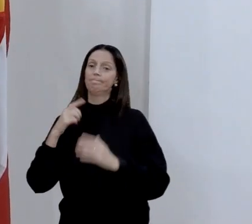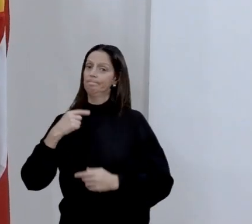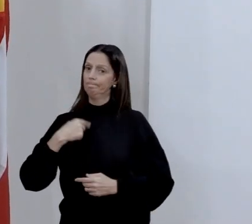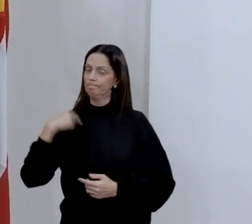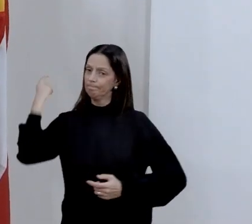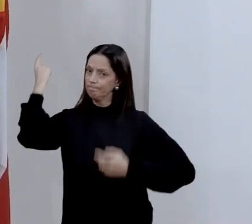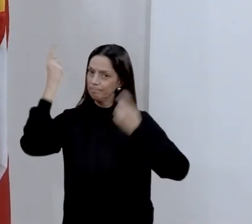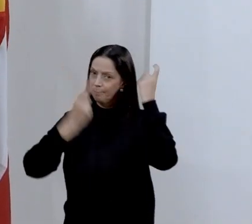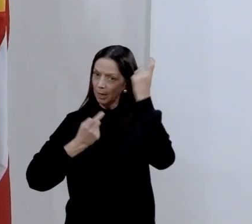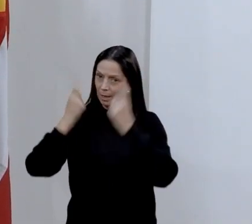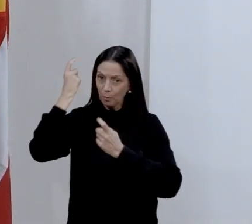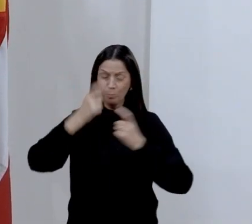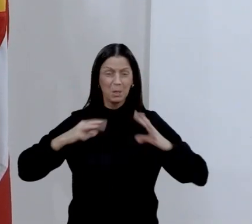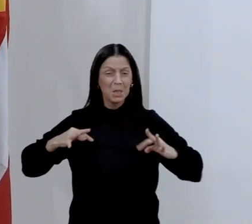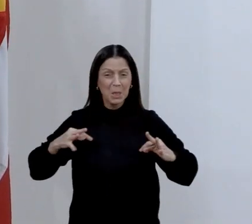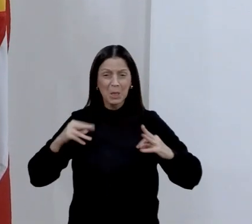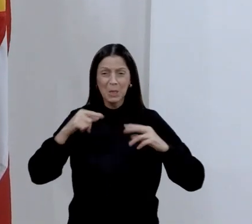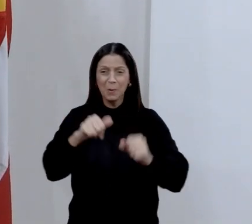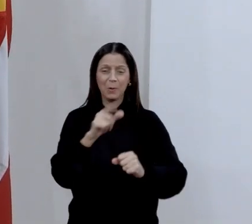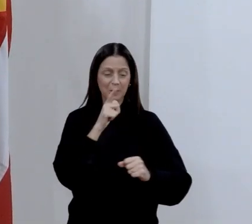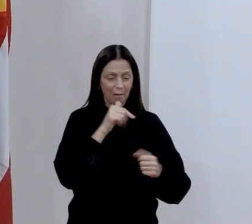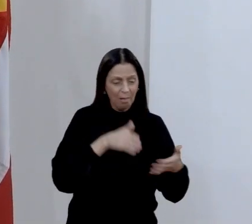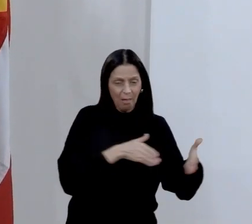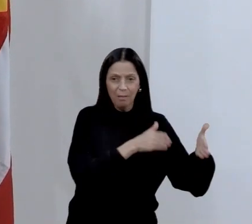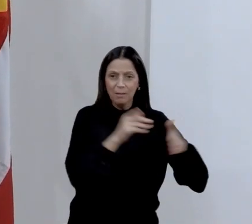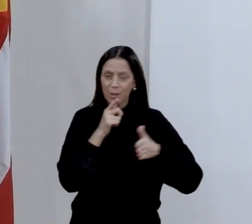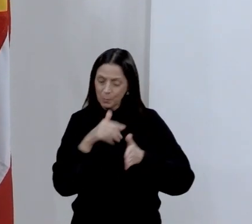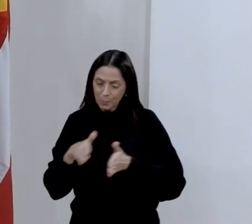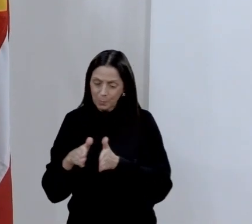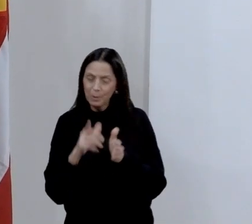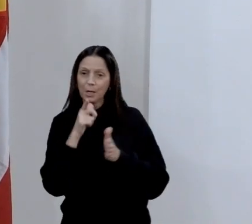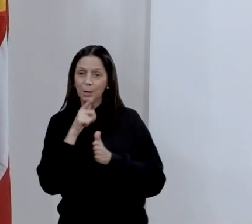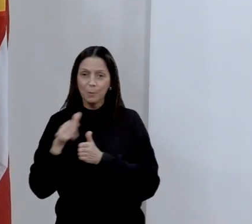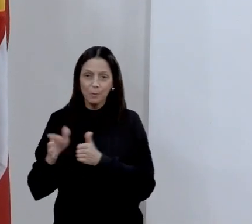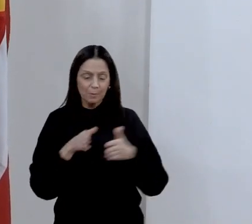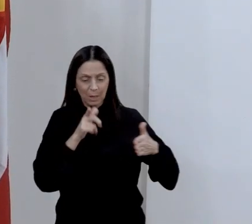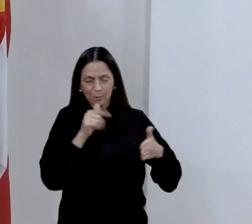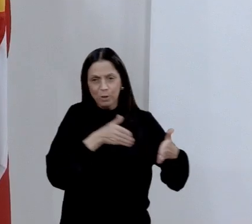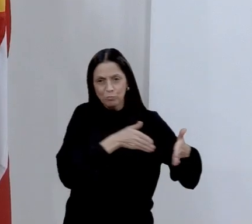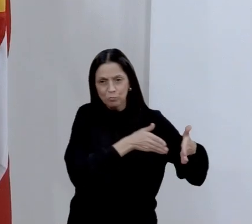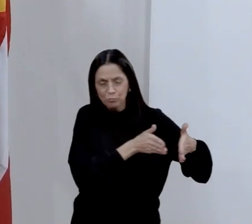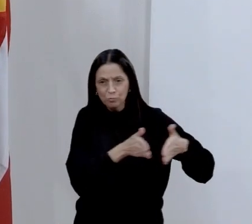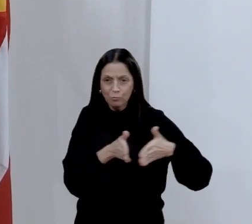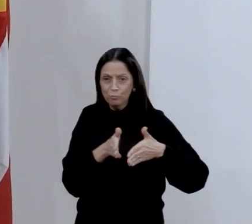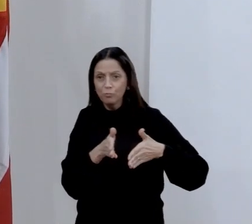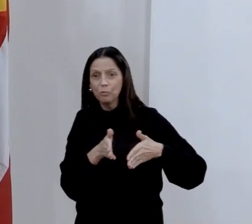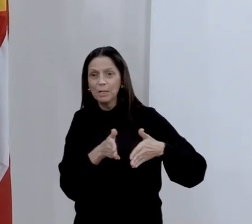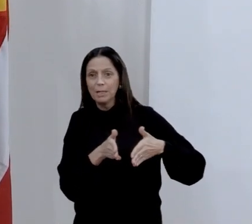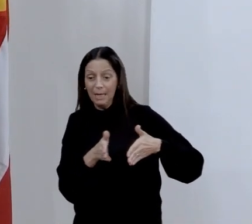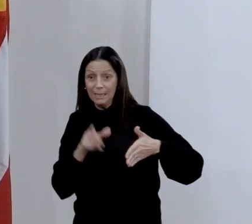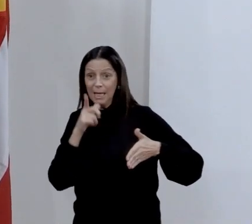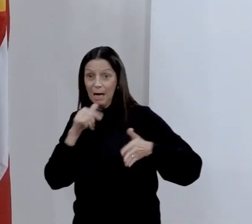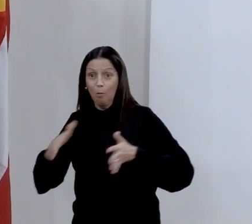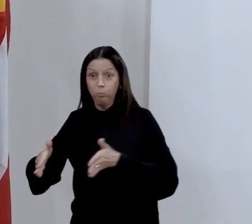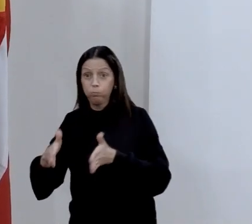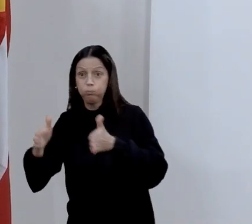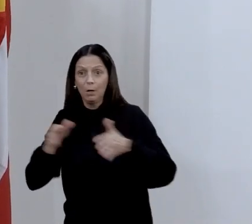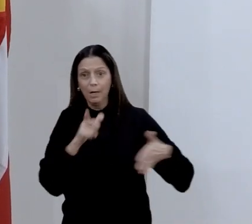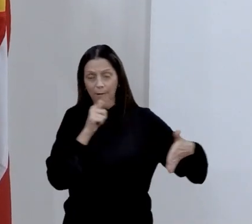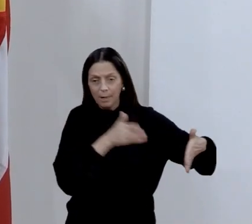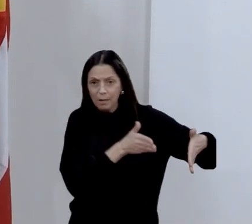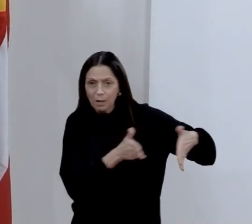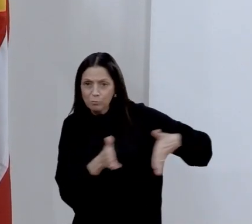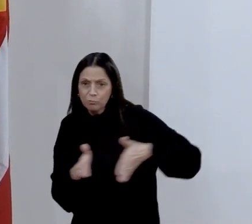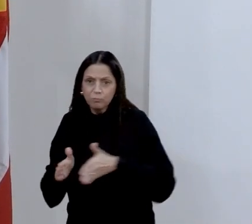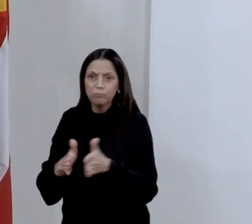com todos os ribeirões e córregos que têm ligação com o Ribeirão da Velha, para que isso seja limpo e desassoreado o